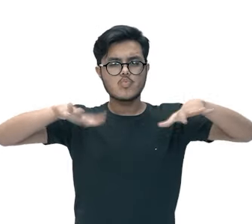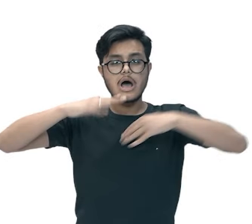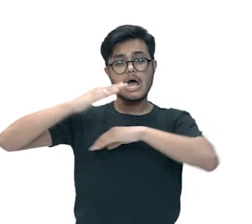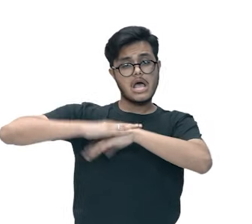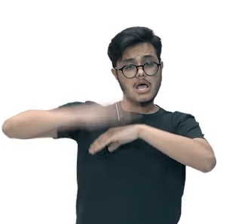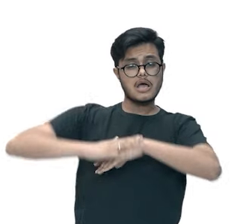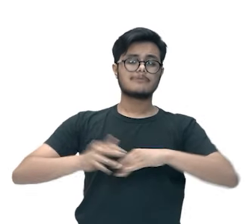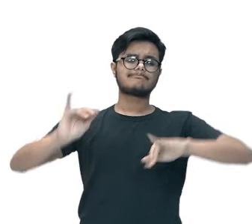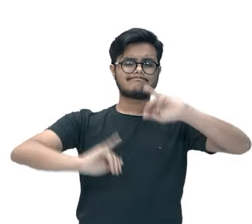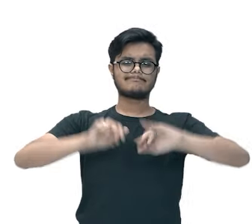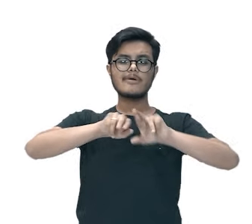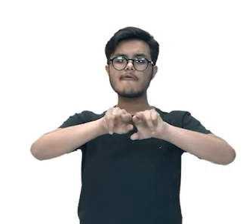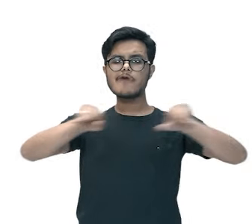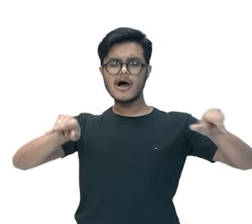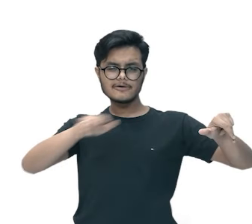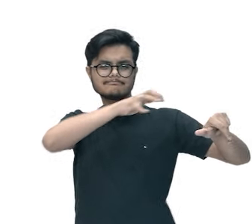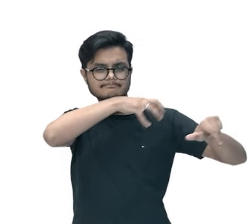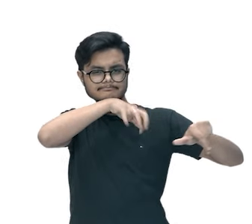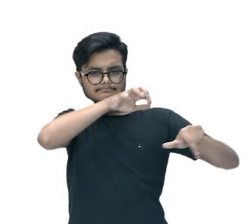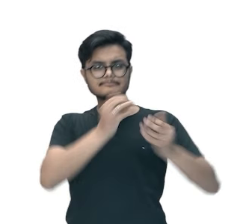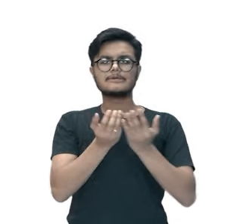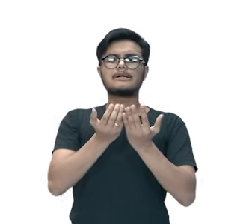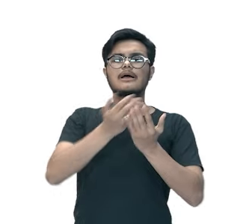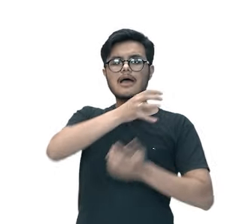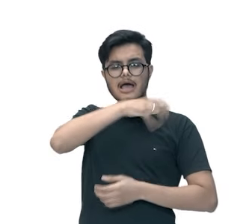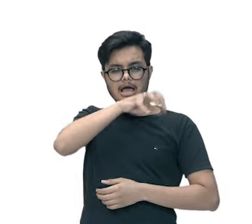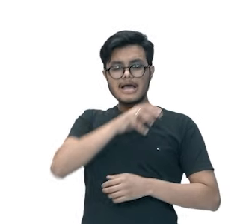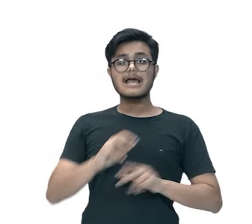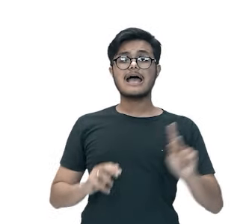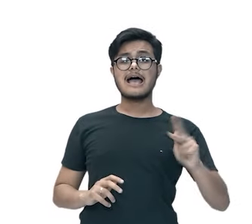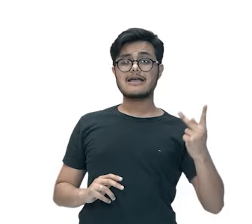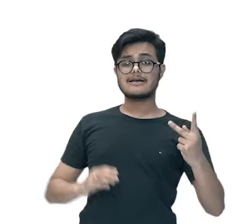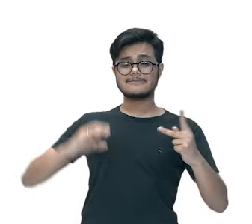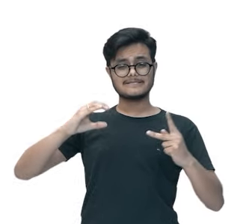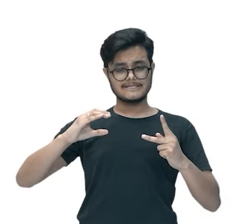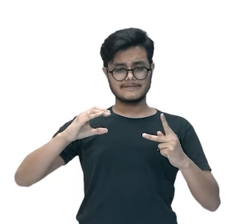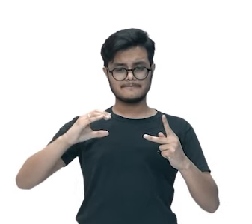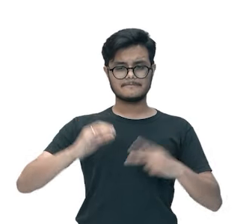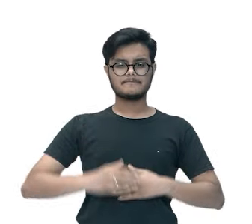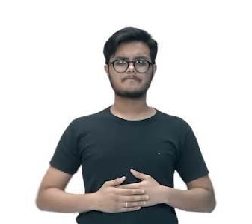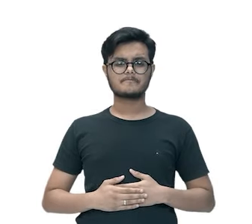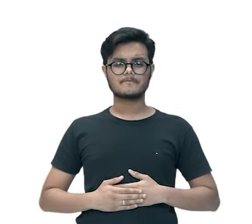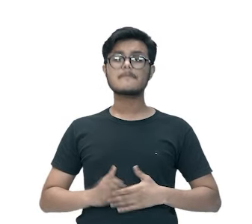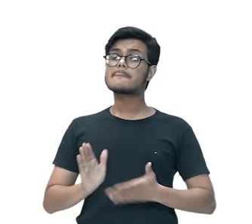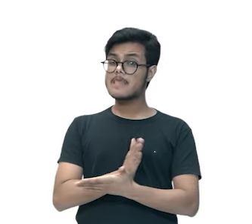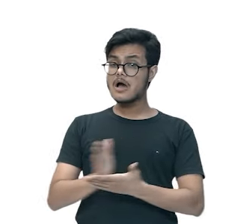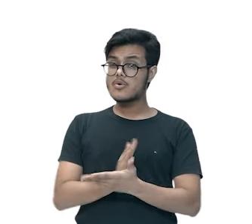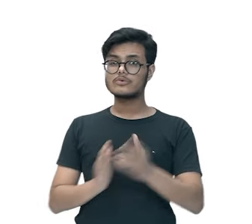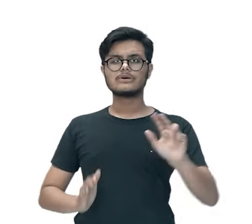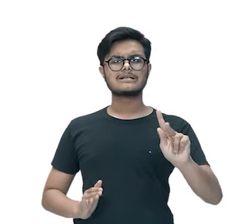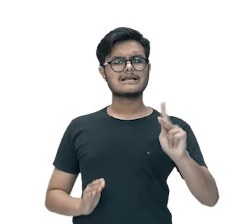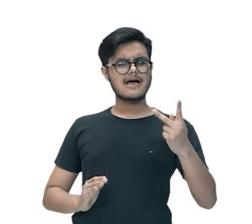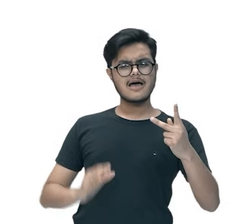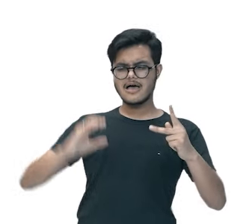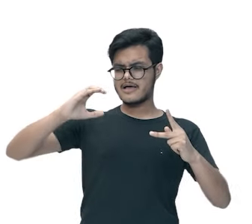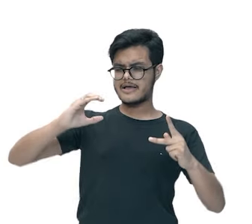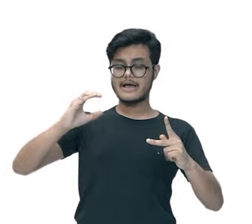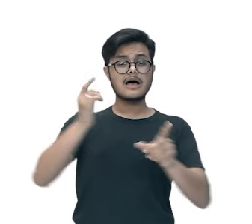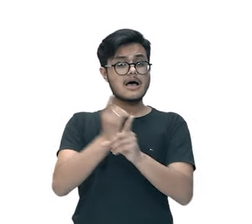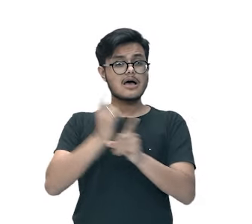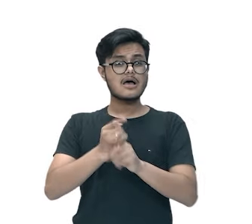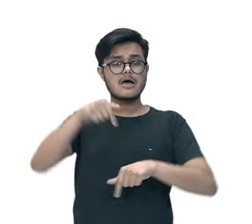vários compostos orgânicos, especialmente hidrocarbonetos. Alguns dos hidrocarbonetos encontrados no petróleo